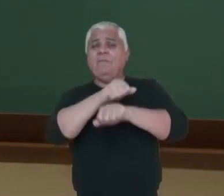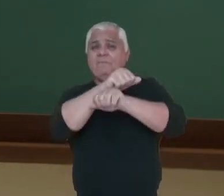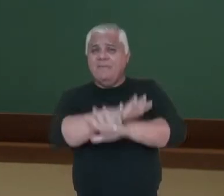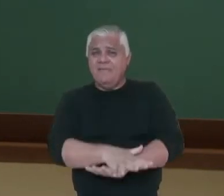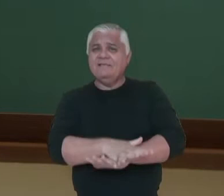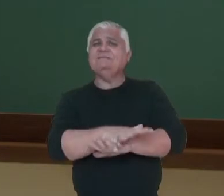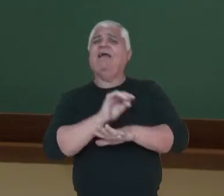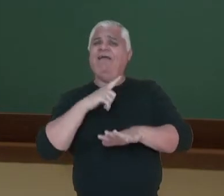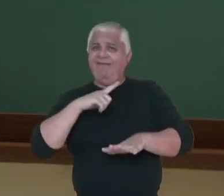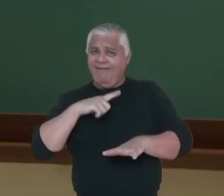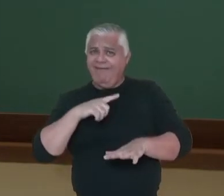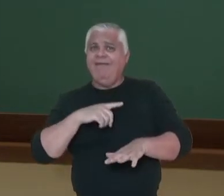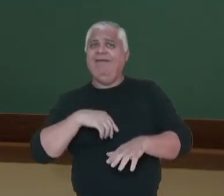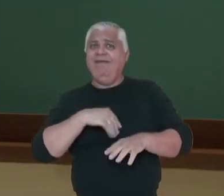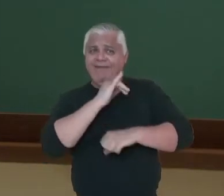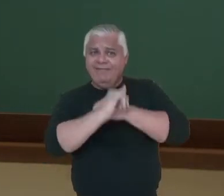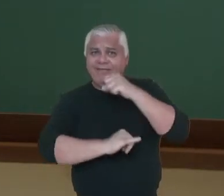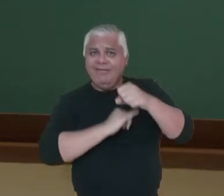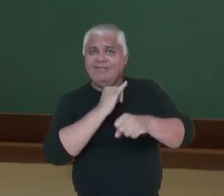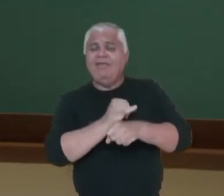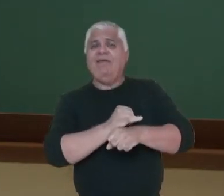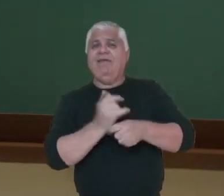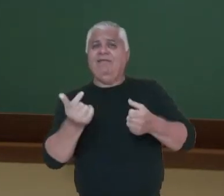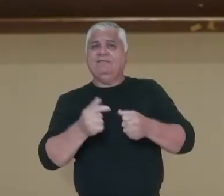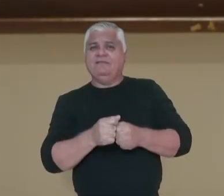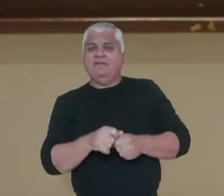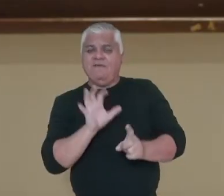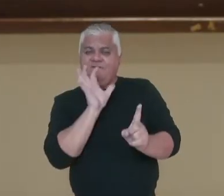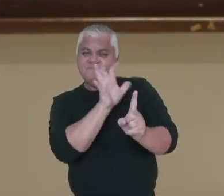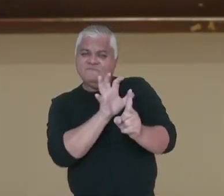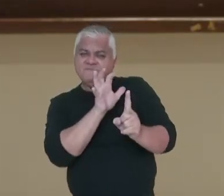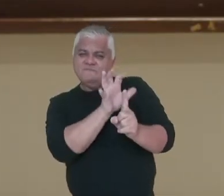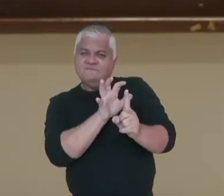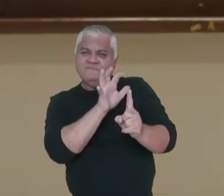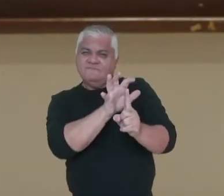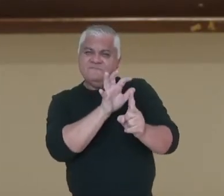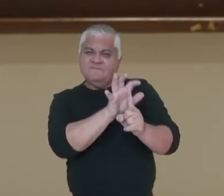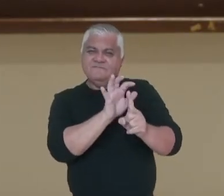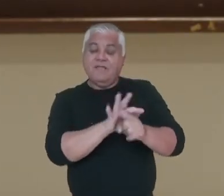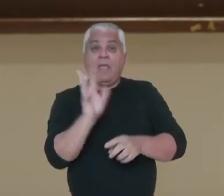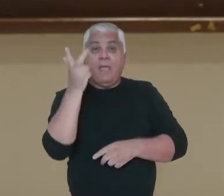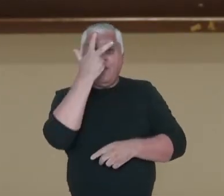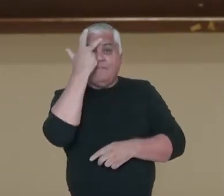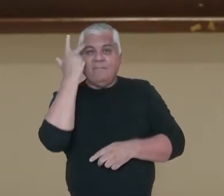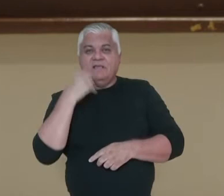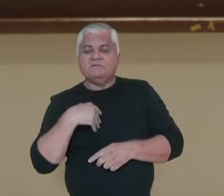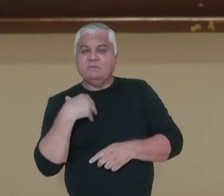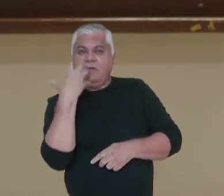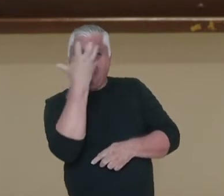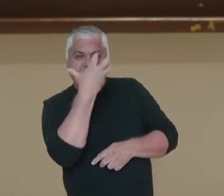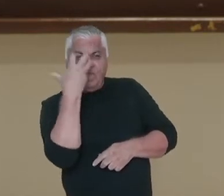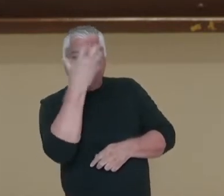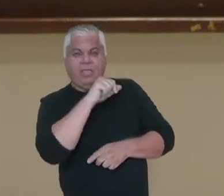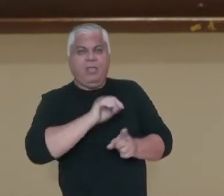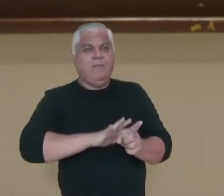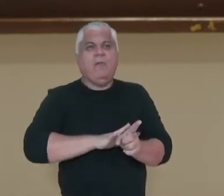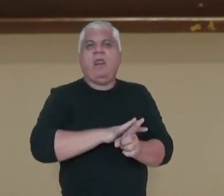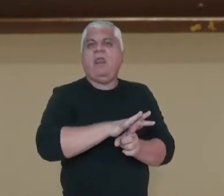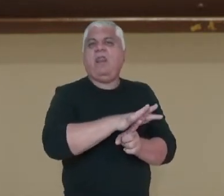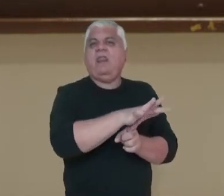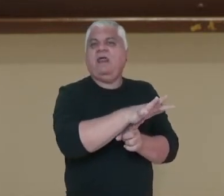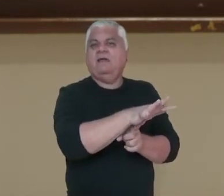vezes atua em favor de um mercado que quer atrair cada vez mais consumidores. Então tem várias